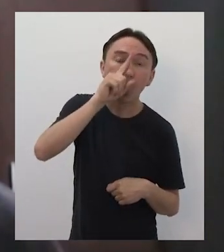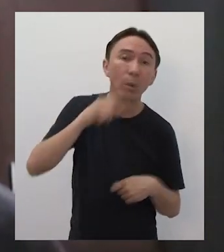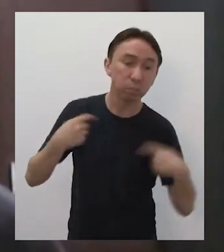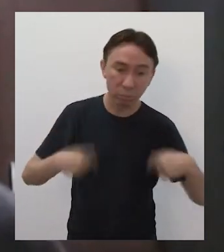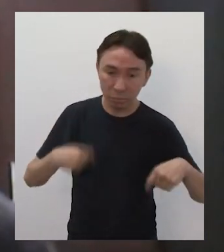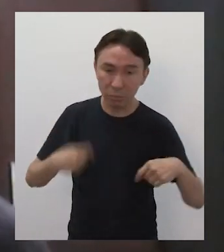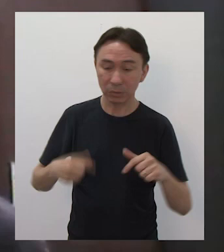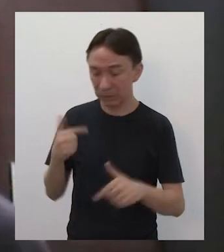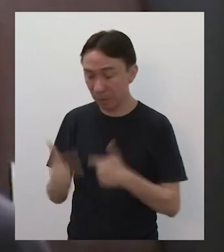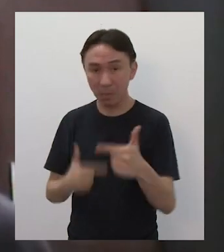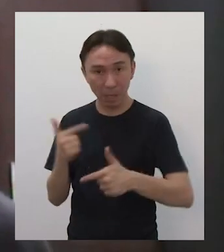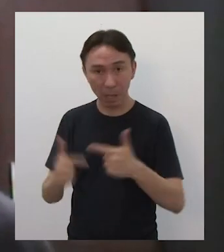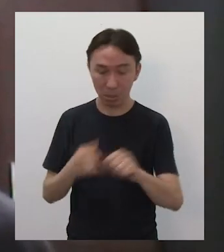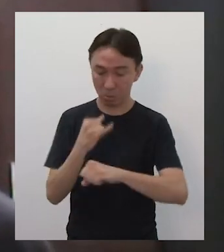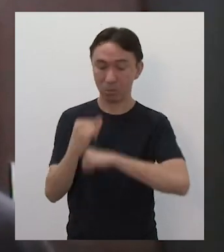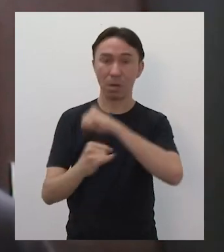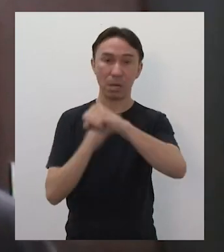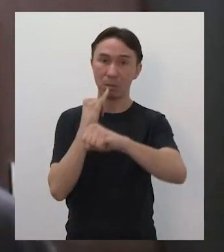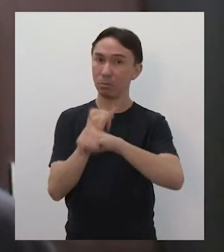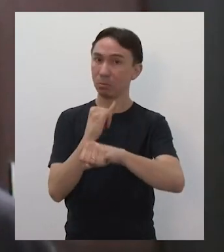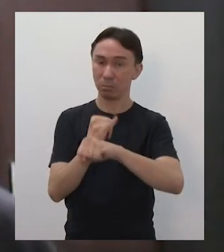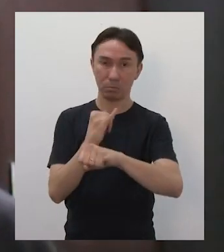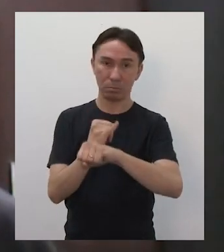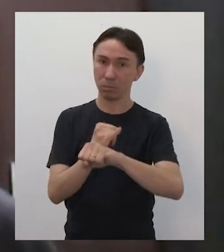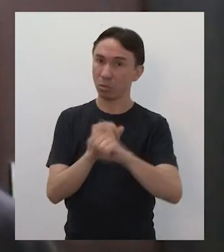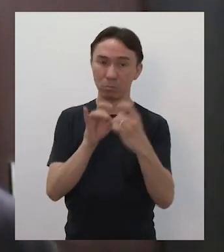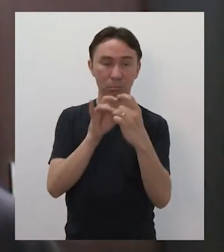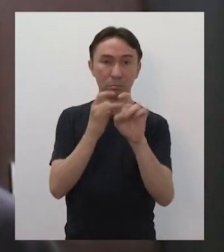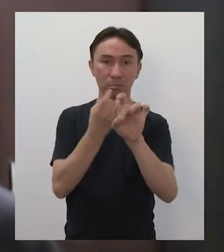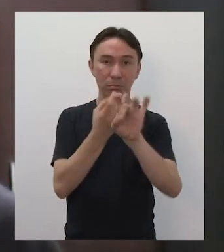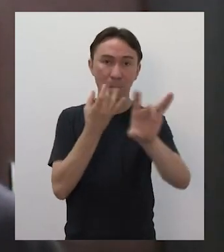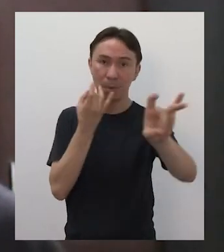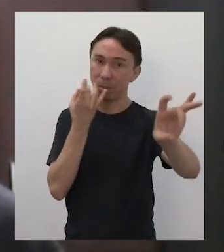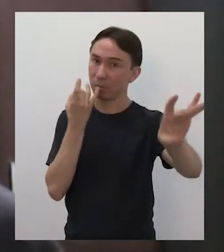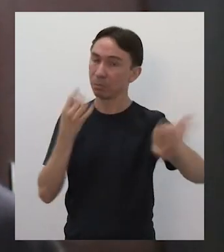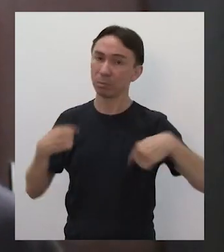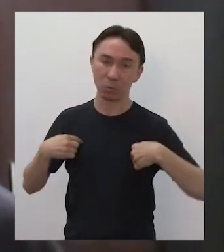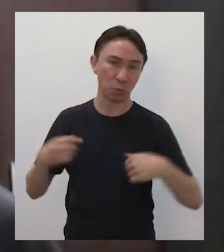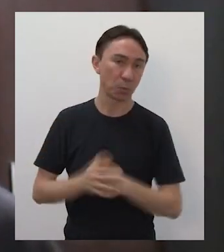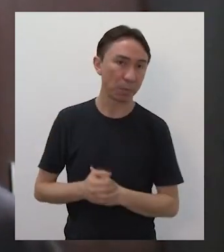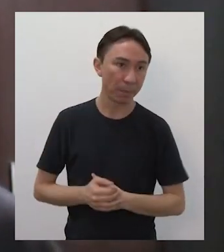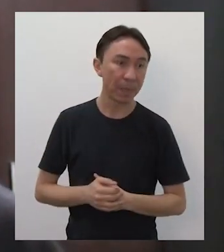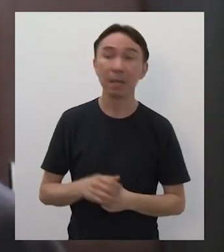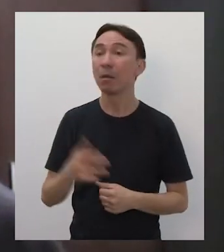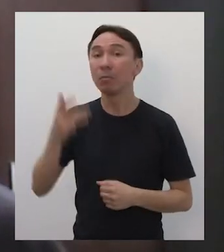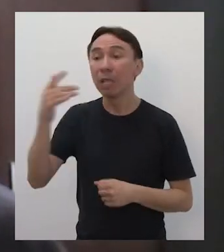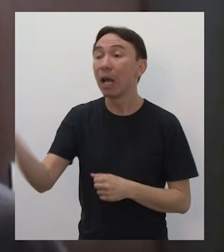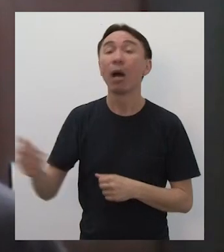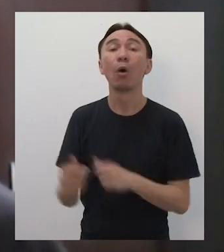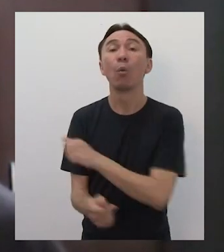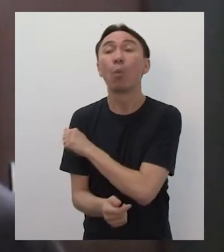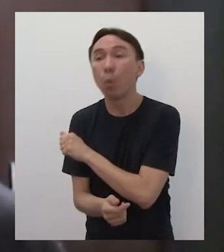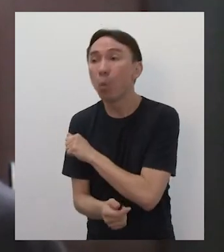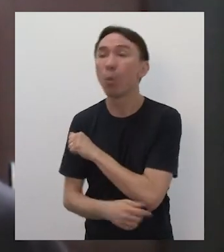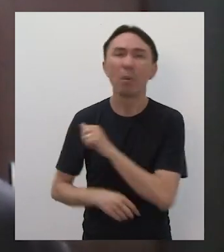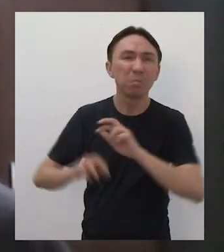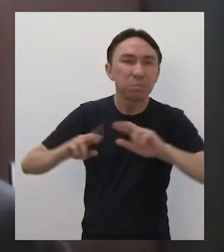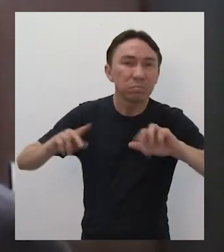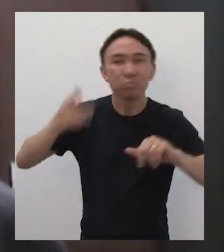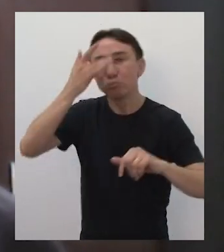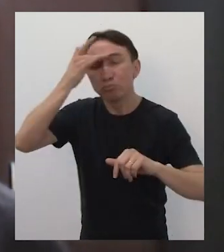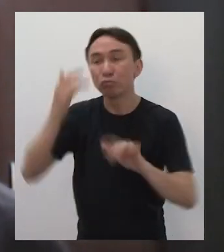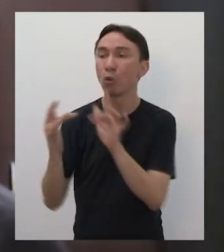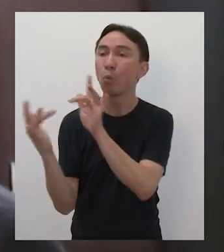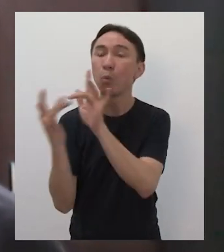online, remoto. E eu não estou tendo esse contato. E eu tive que entender